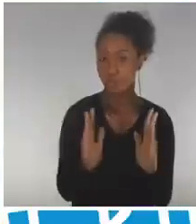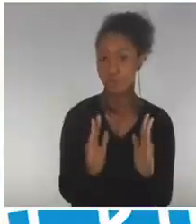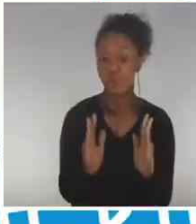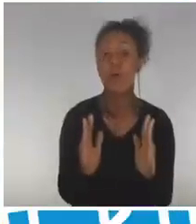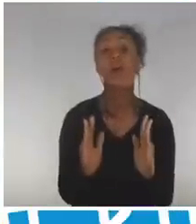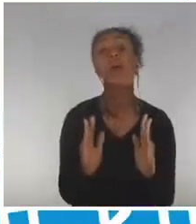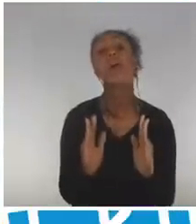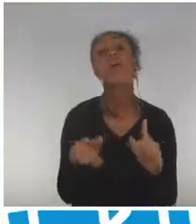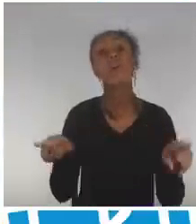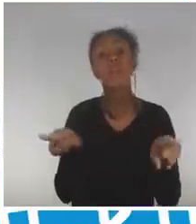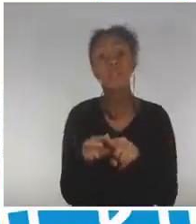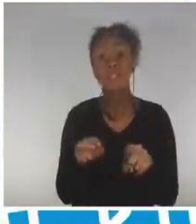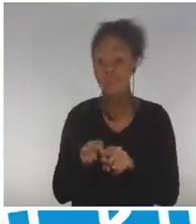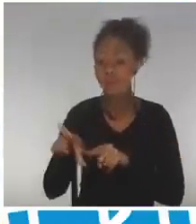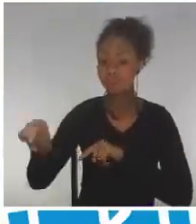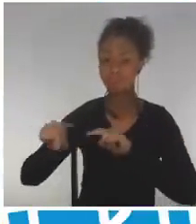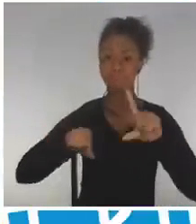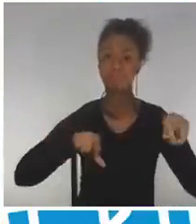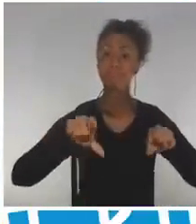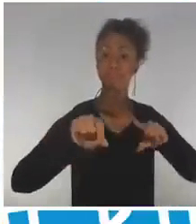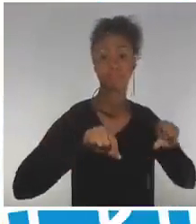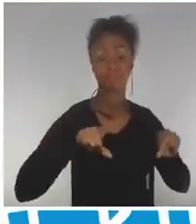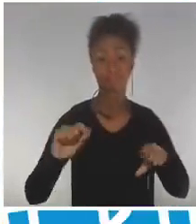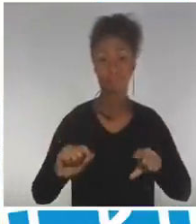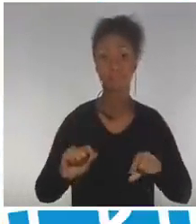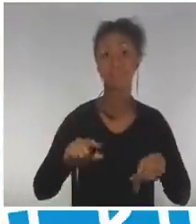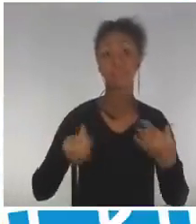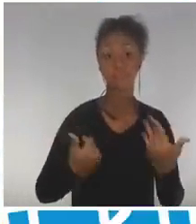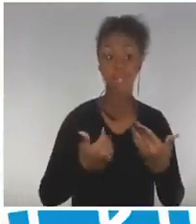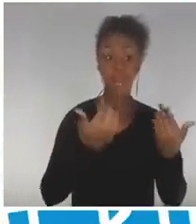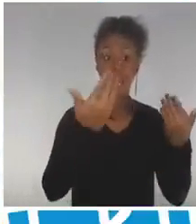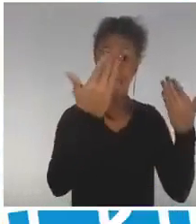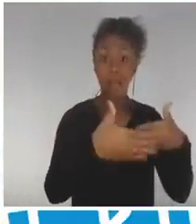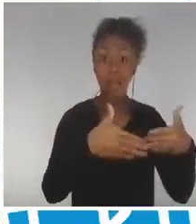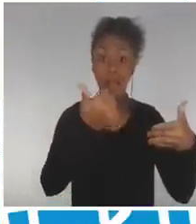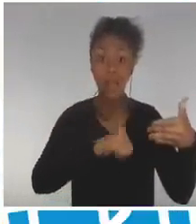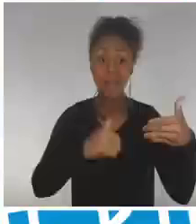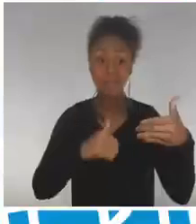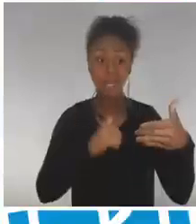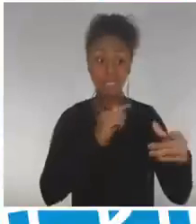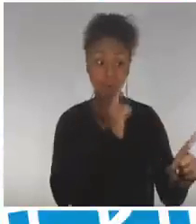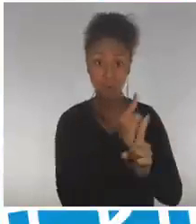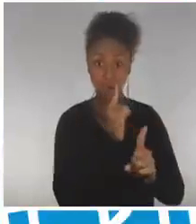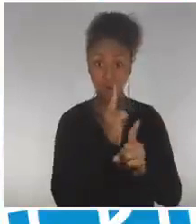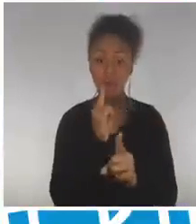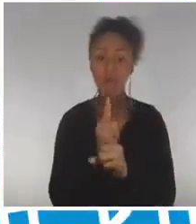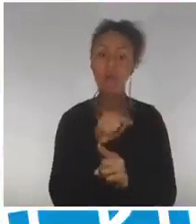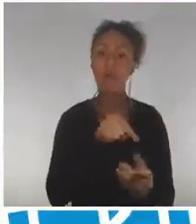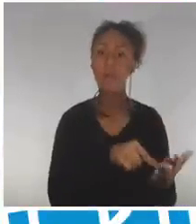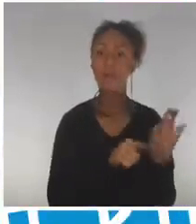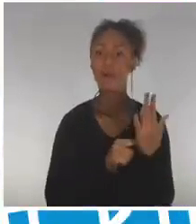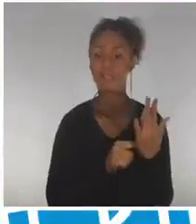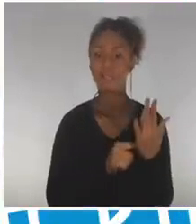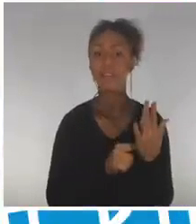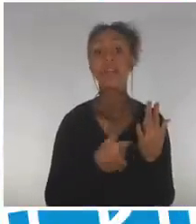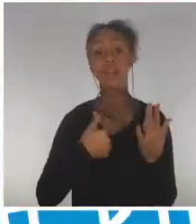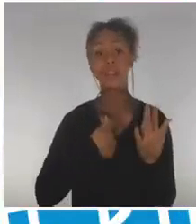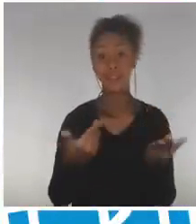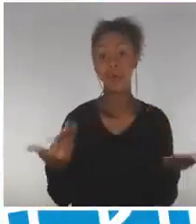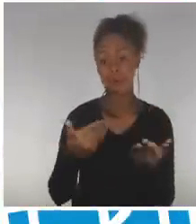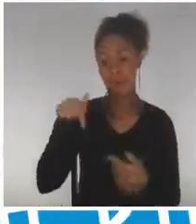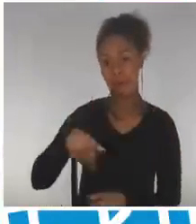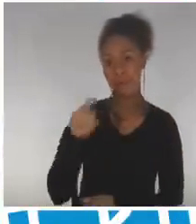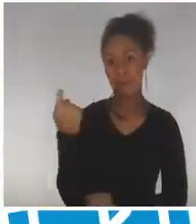selecionar, e aí a avaliação diagnóstica nos mostra exatamente esses pontos. É por isso que eu estou fazendo aqui no Rio Grande do Sul